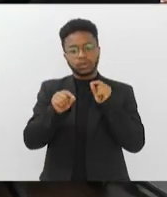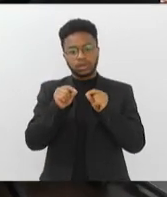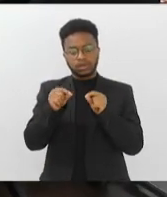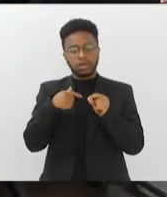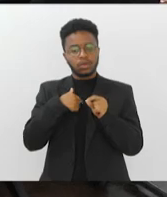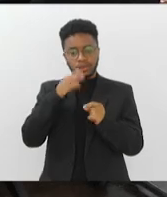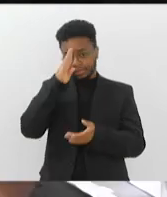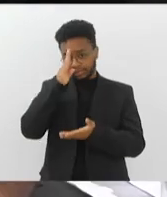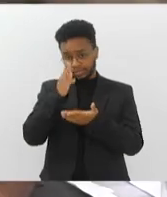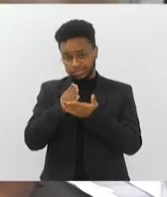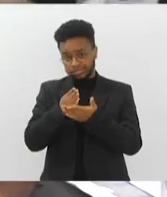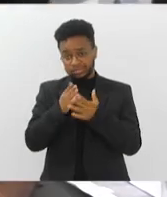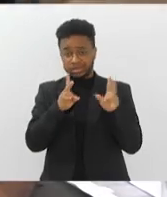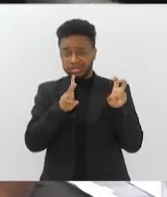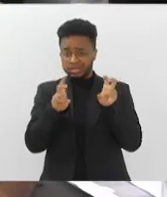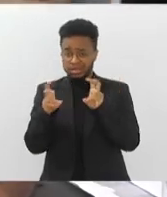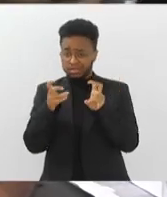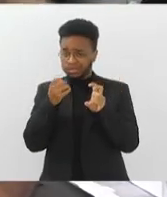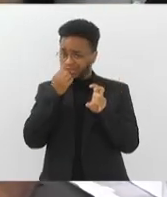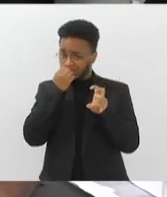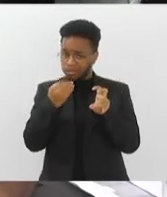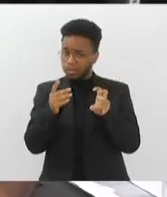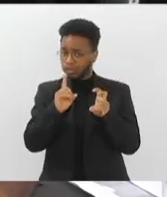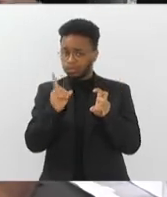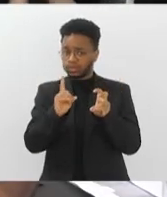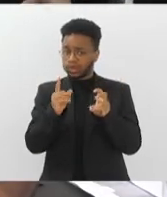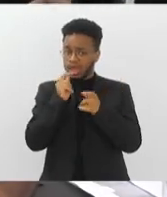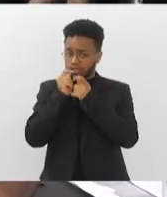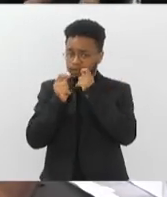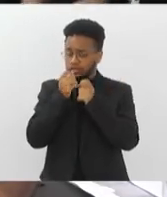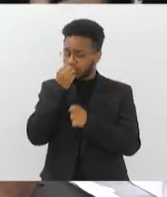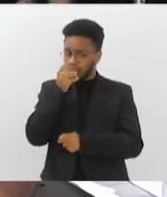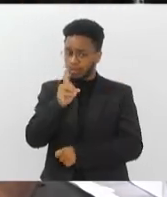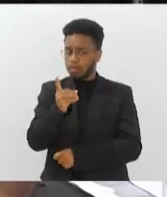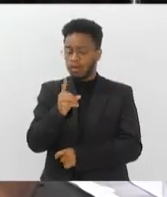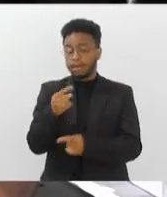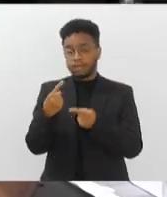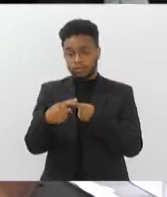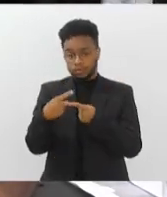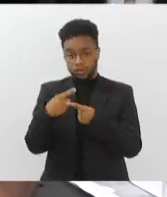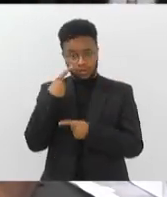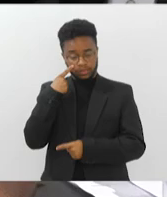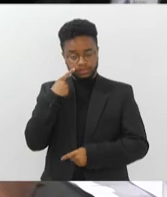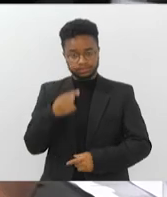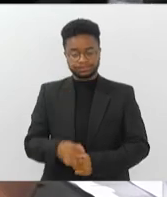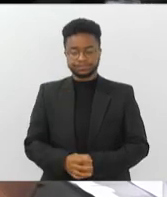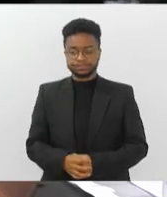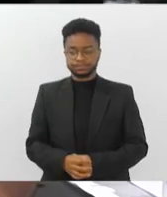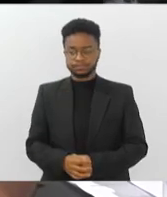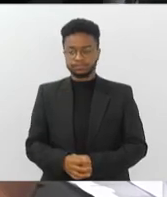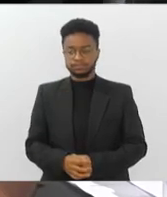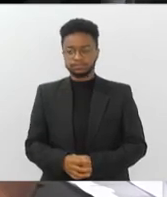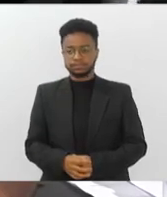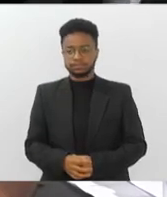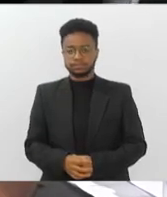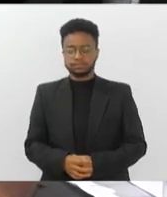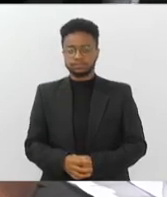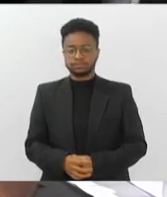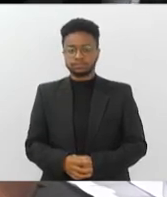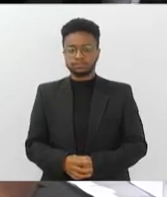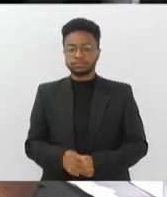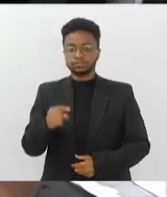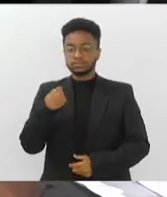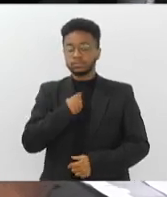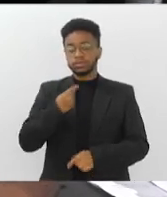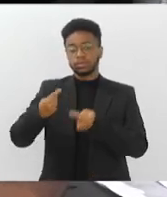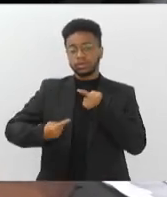matéria não foi de boa fé, não foi de boa fé. Pelo seguinte, vamos ver. O que está sendo discutido no parlamento